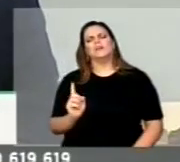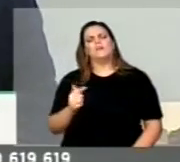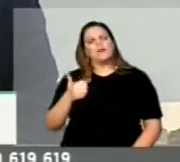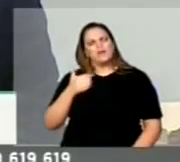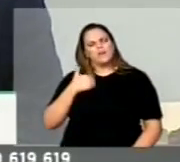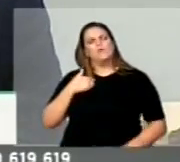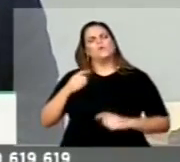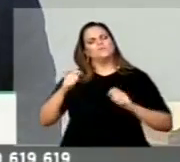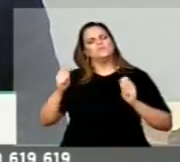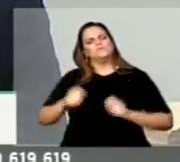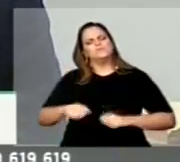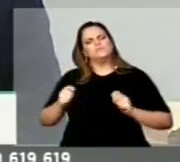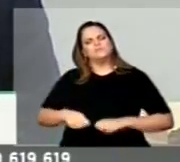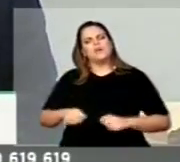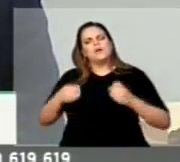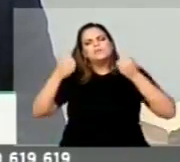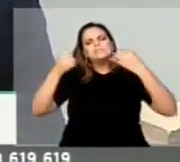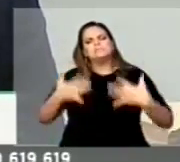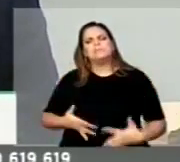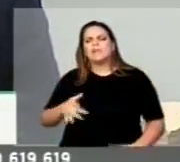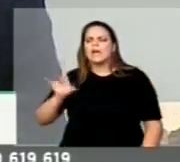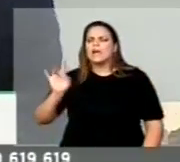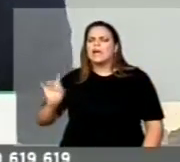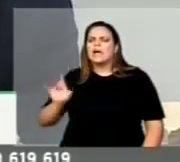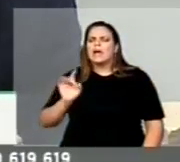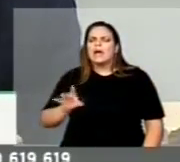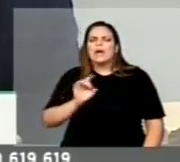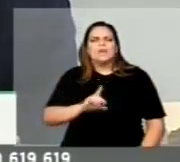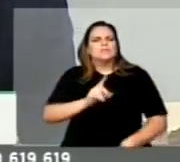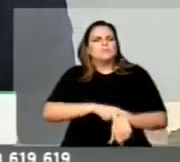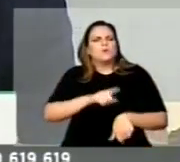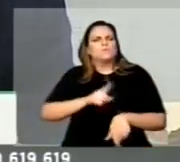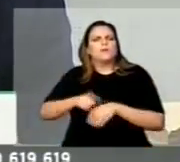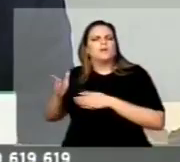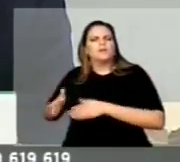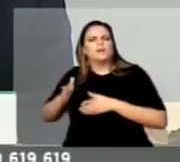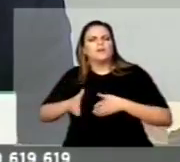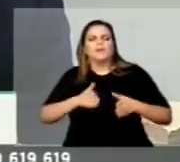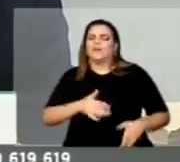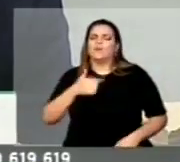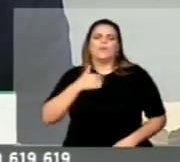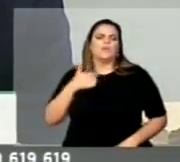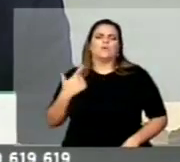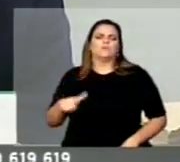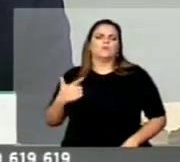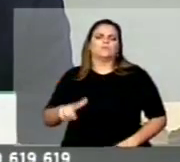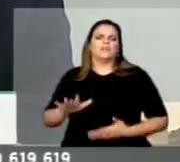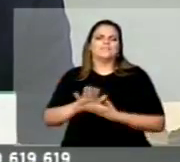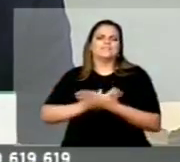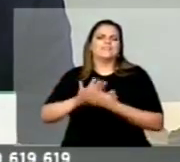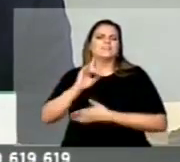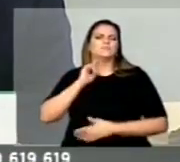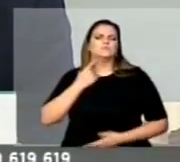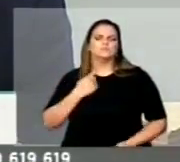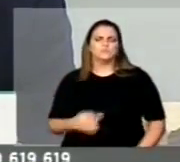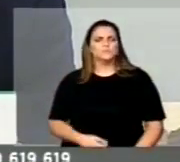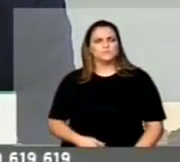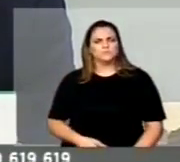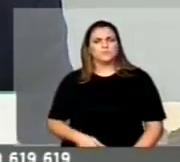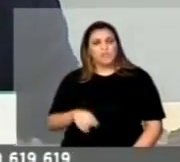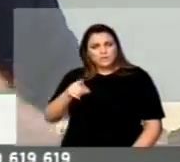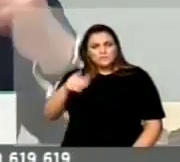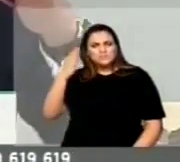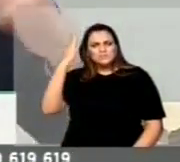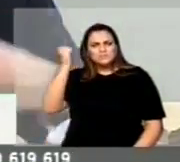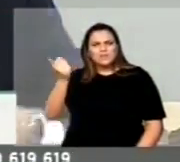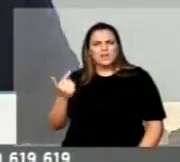maior tranquilidade, fato a fato e ato a ato, porque eu não tenho absolutamente nada a ver isso. Vossa Excelência que milita nessa casa, sabe que nesse período